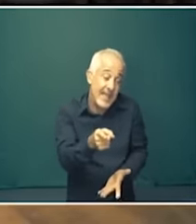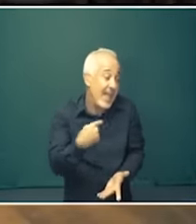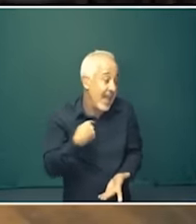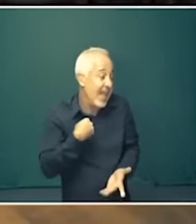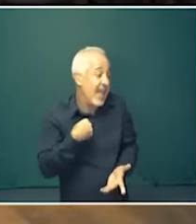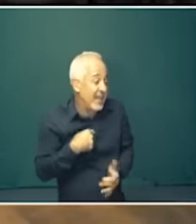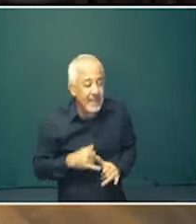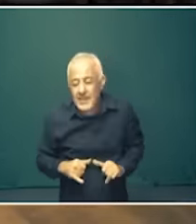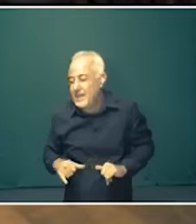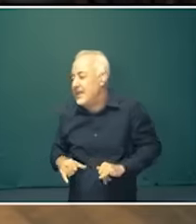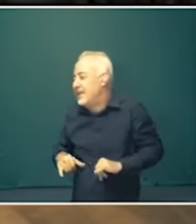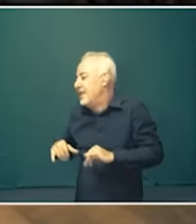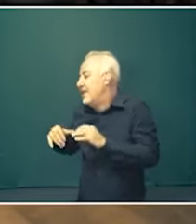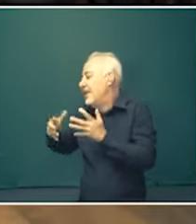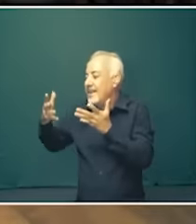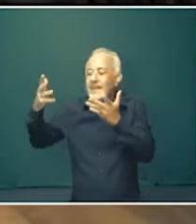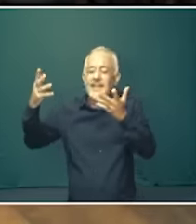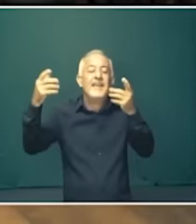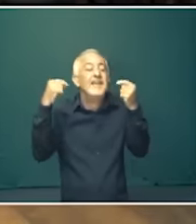escapar.